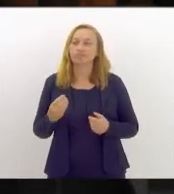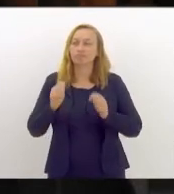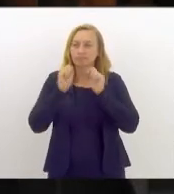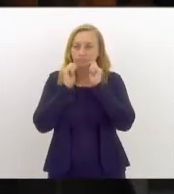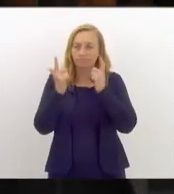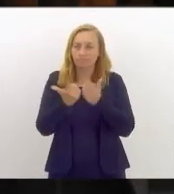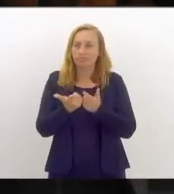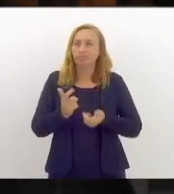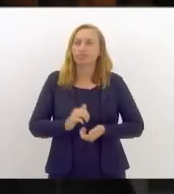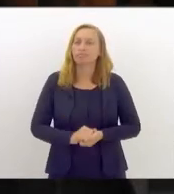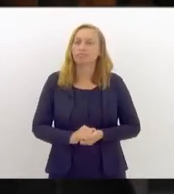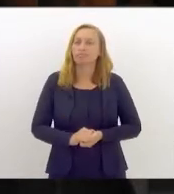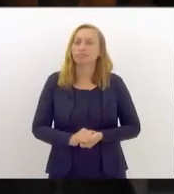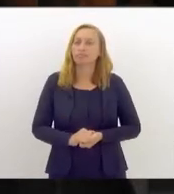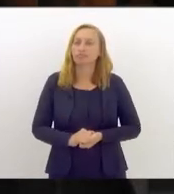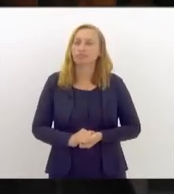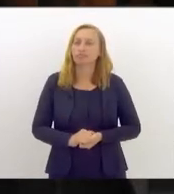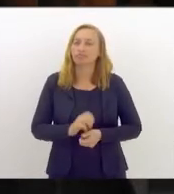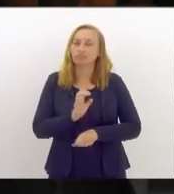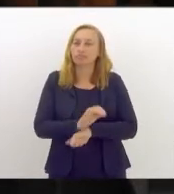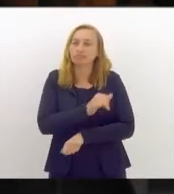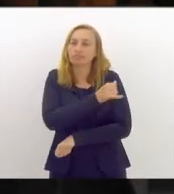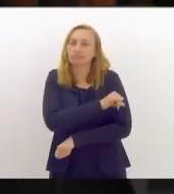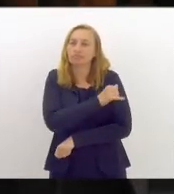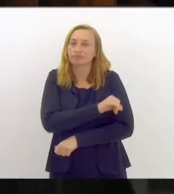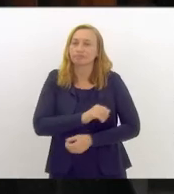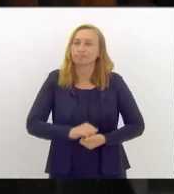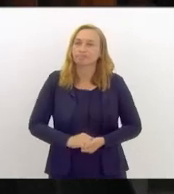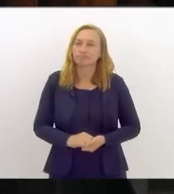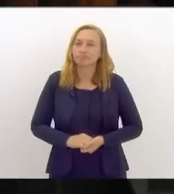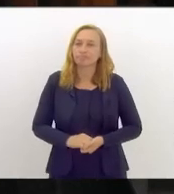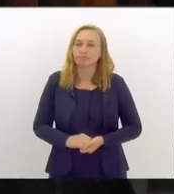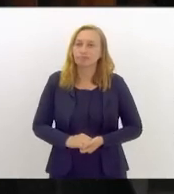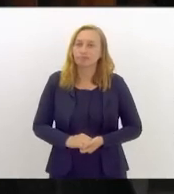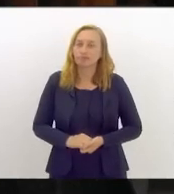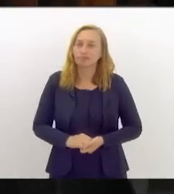na Assembleia Legislativa do Estado do Rio de Janeiro